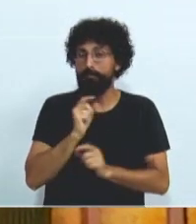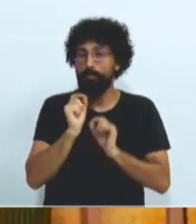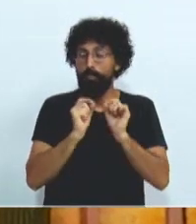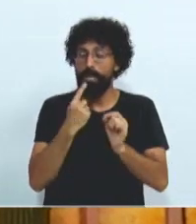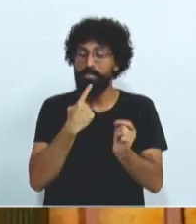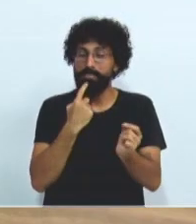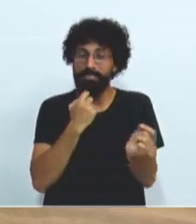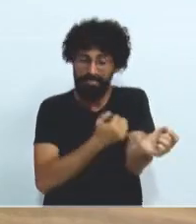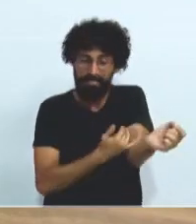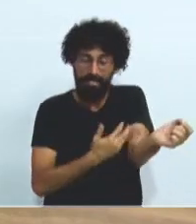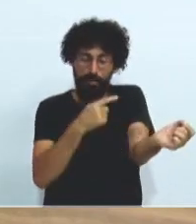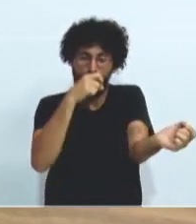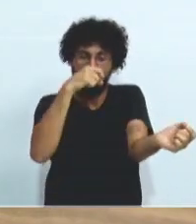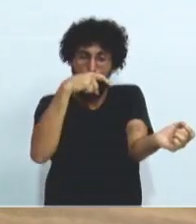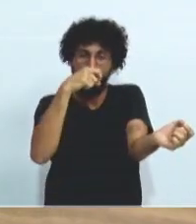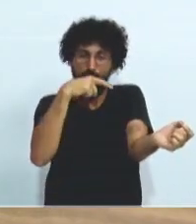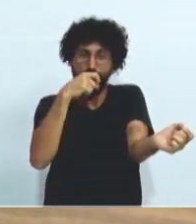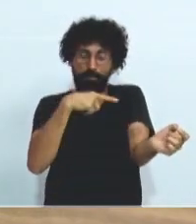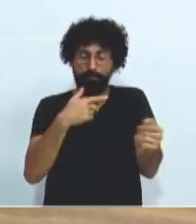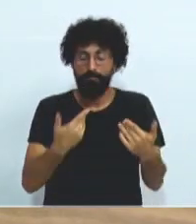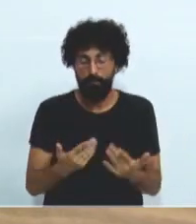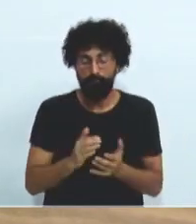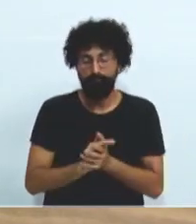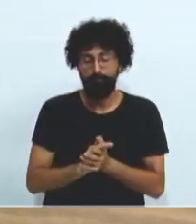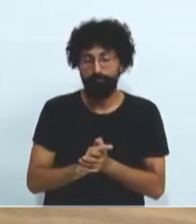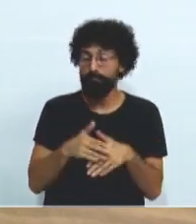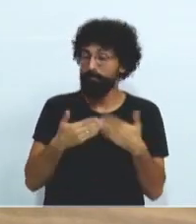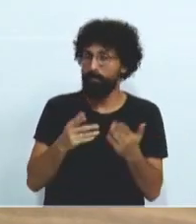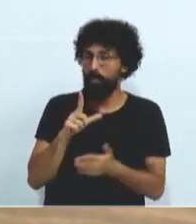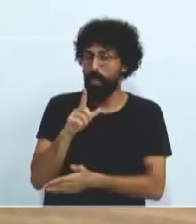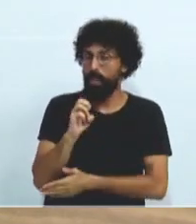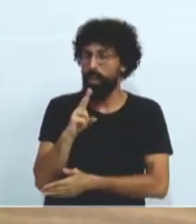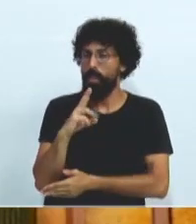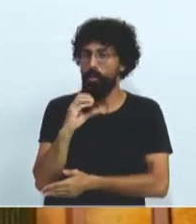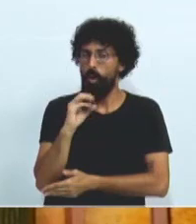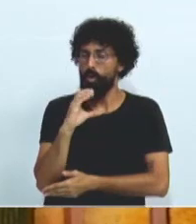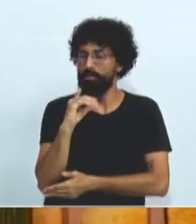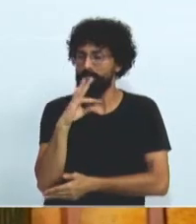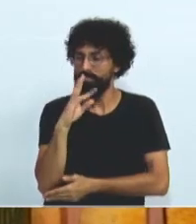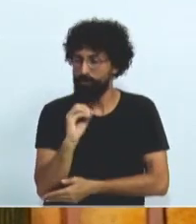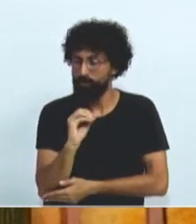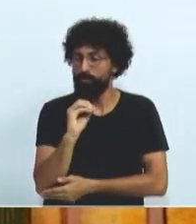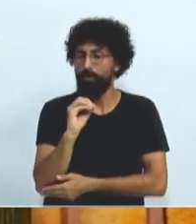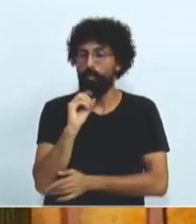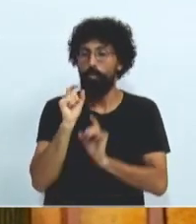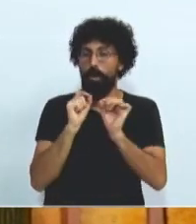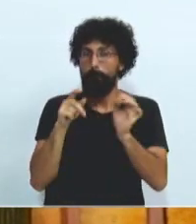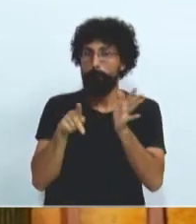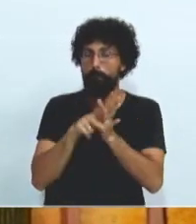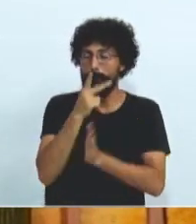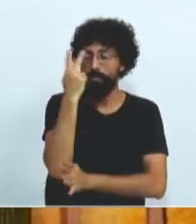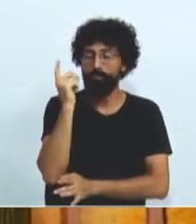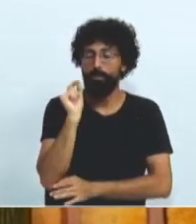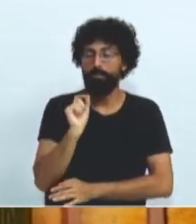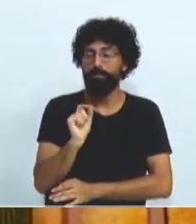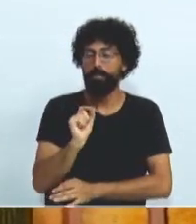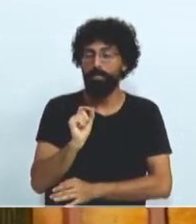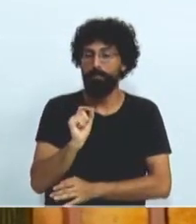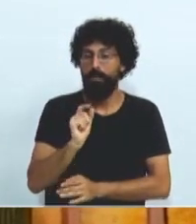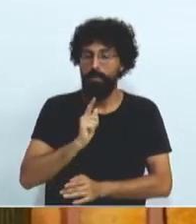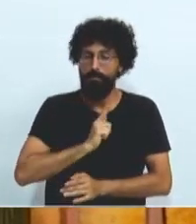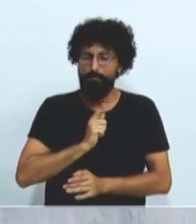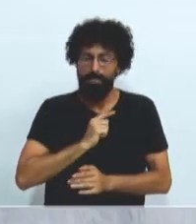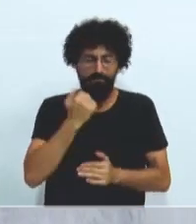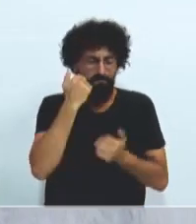fala. Então, com relação ao setor dos leucócitos, das células de defesa, é aquele paciente que está tendo muita infecção de repetição, aquela